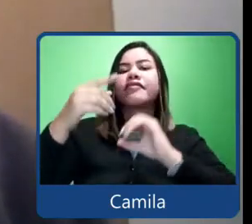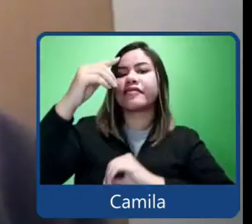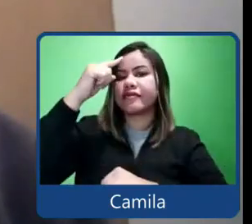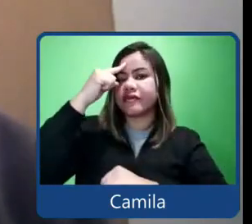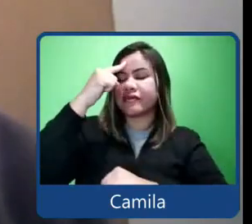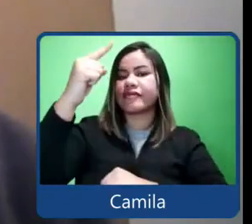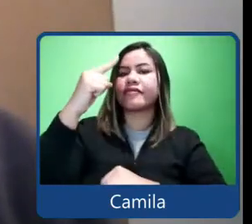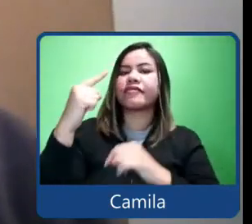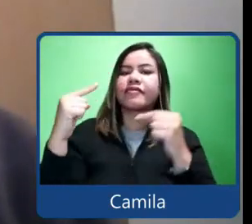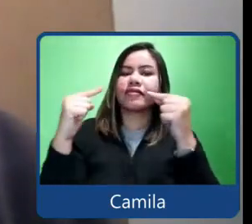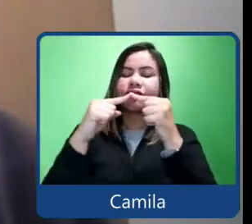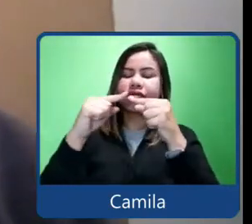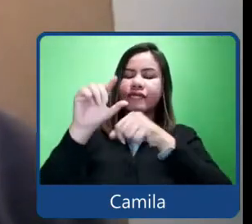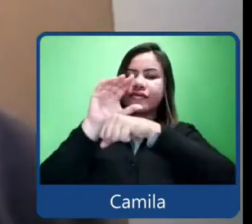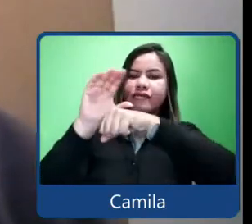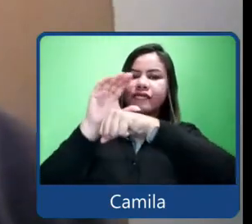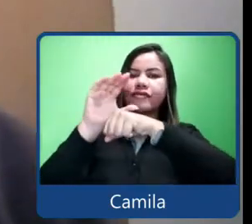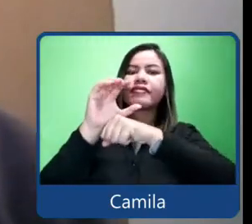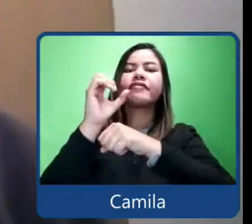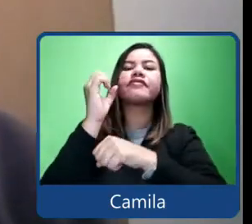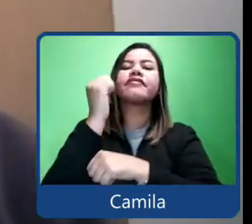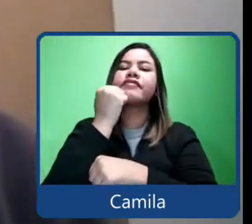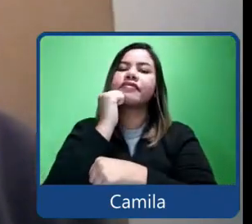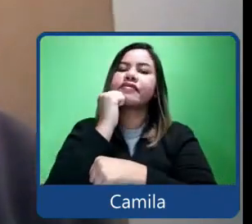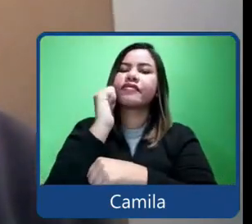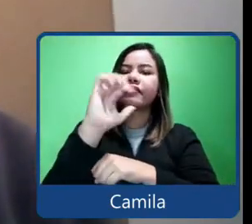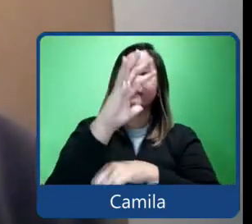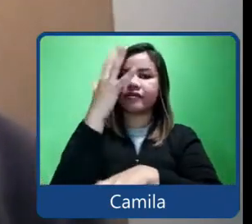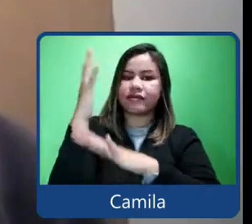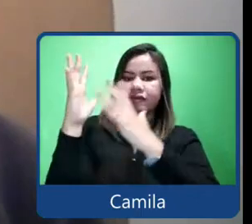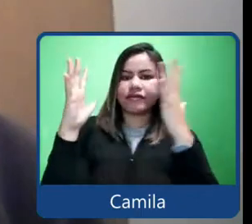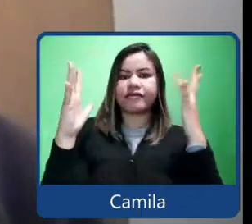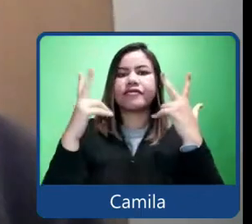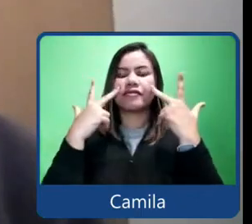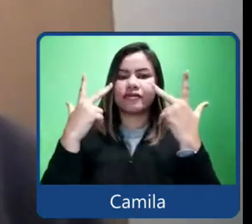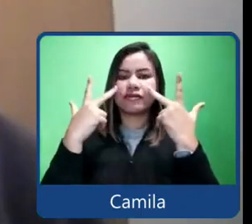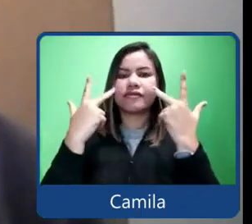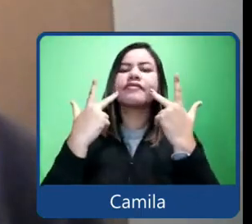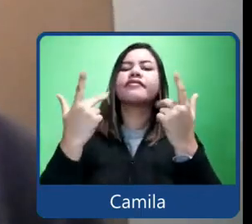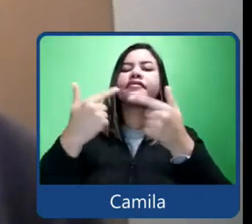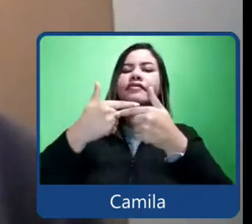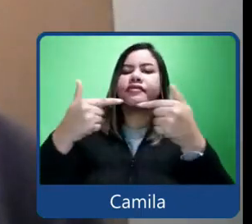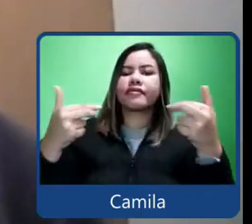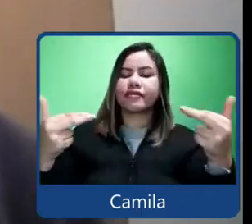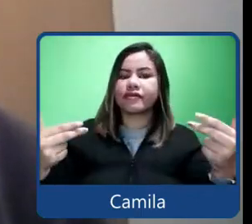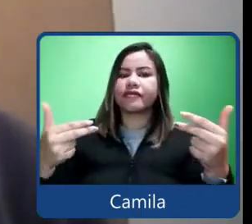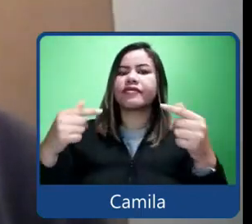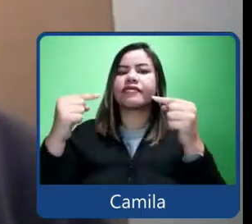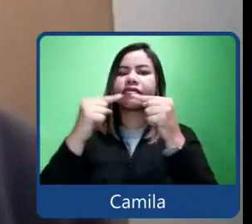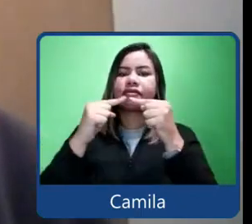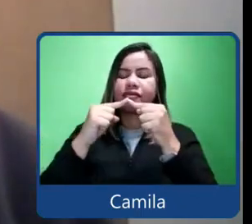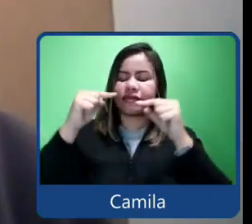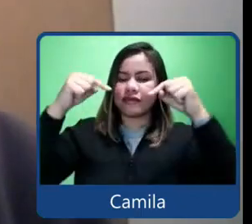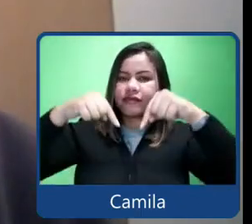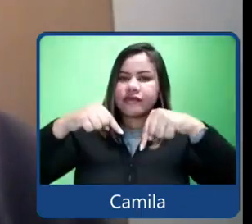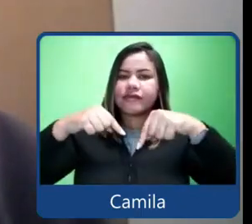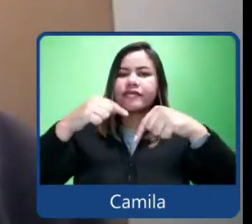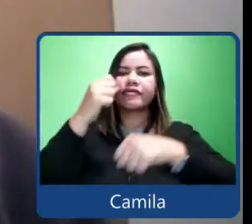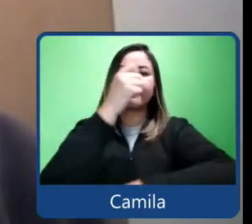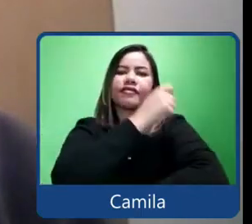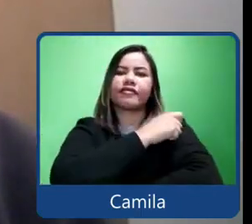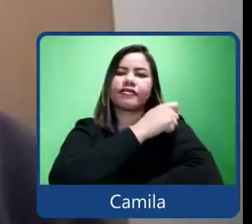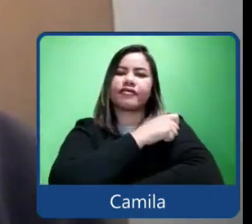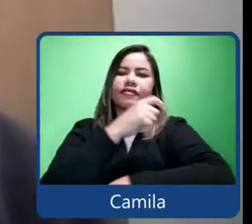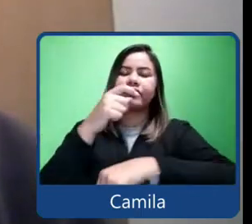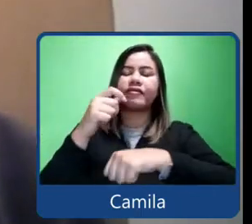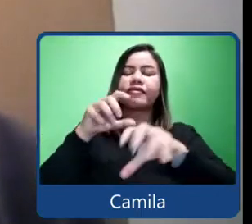nossa universidade. Esse é um tema presente em vários aspectos, né, dos trabalhos que nós realizamos com os alunos de graduação, de pós-graduação e com a